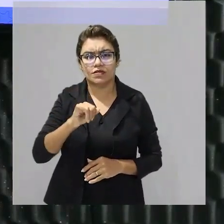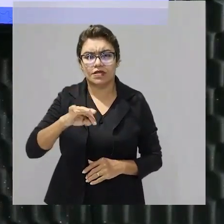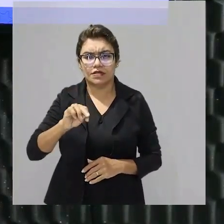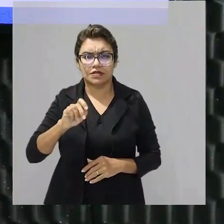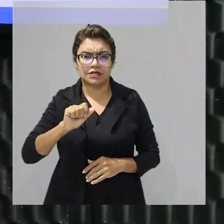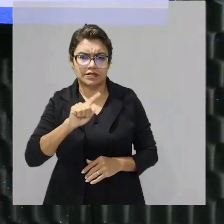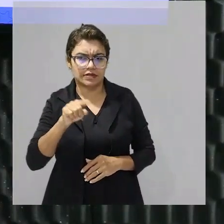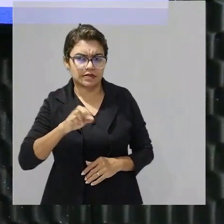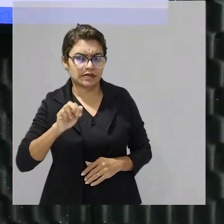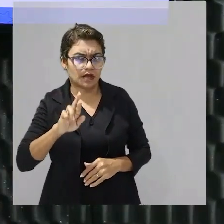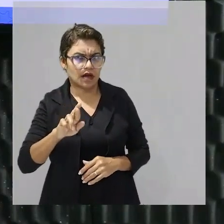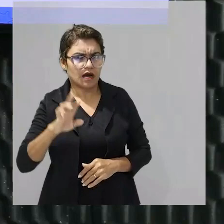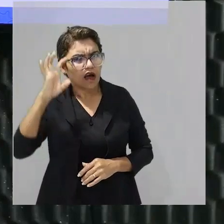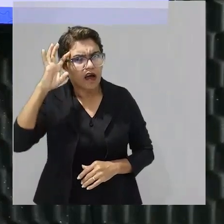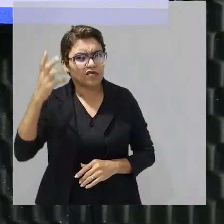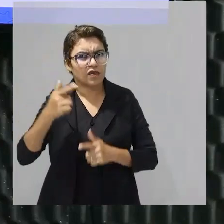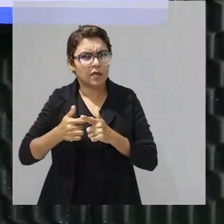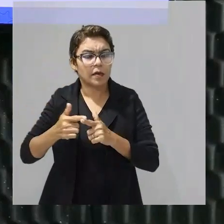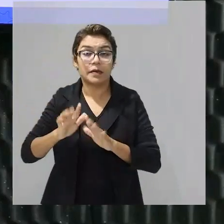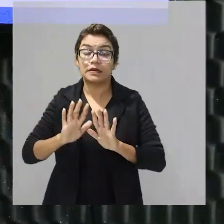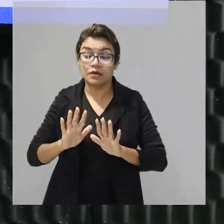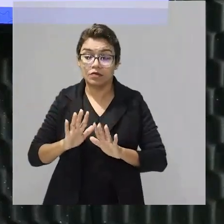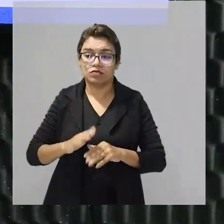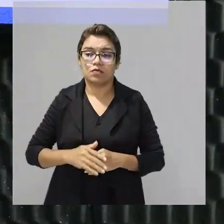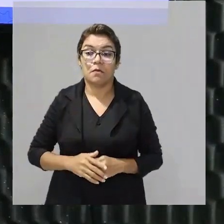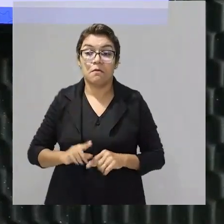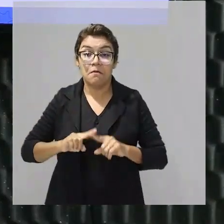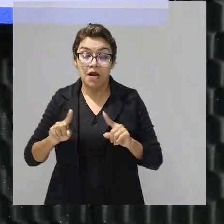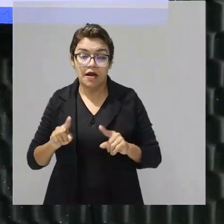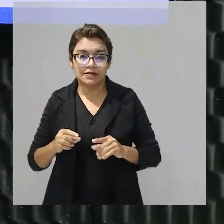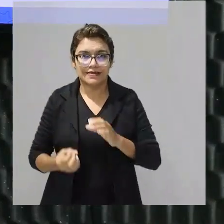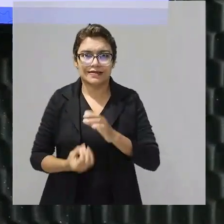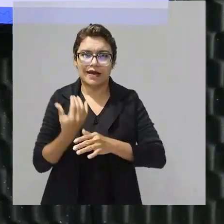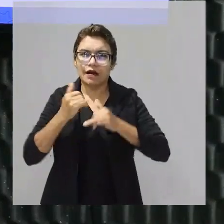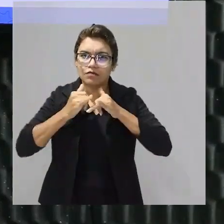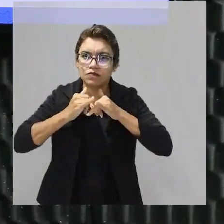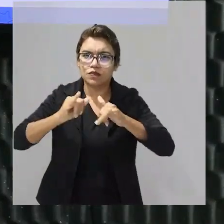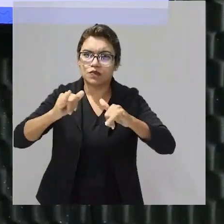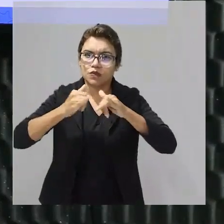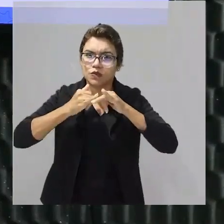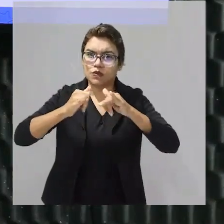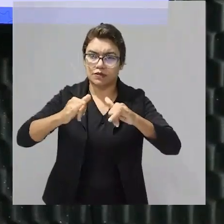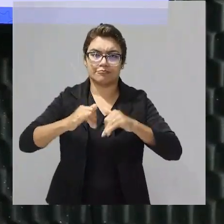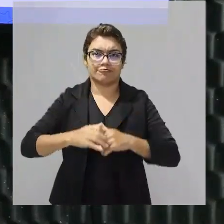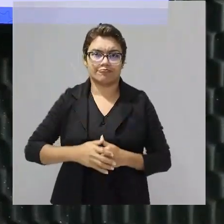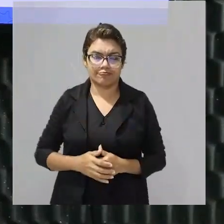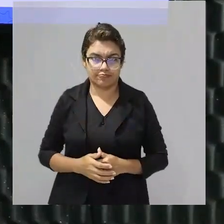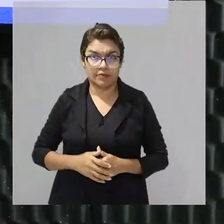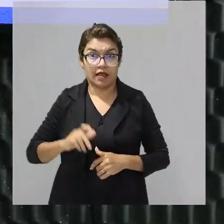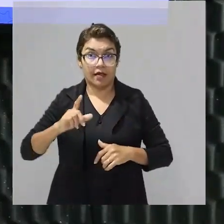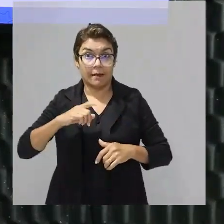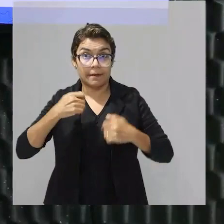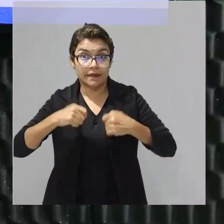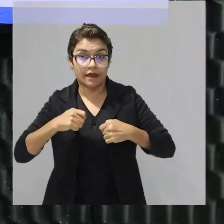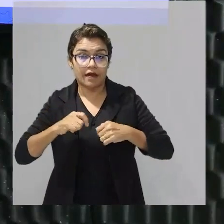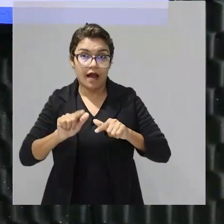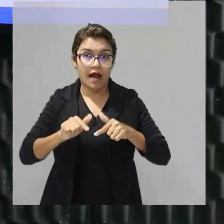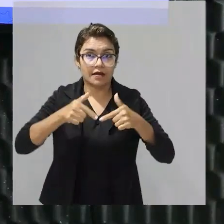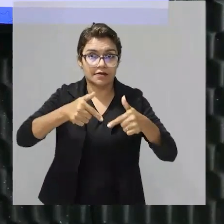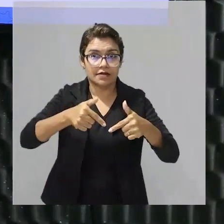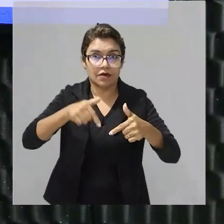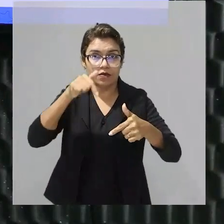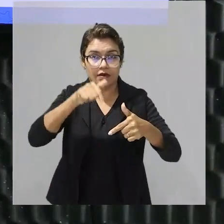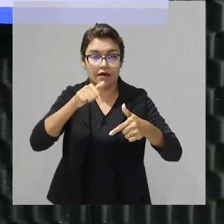conscientizar a população. Nesse caso, criar campanhas é a ação e conscientizar a população é